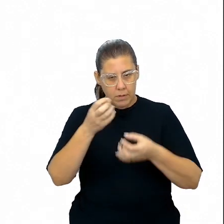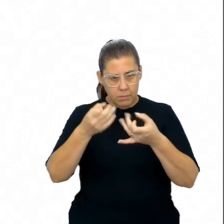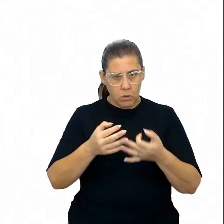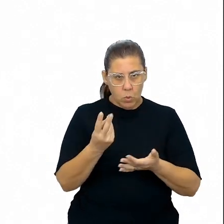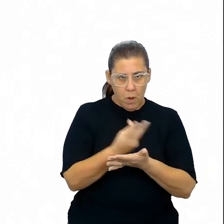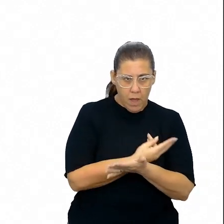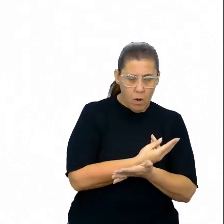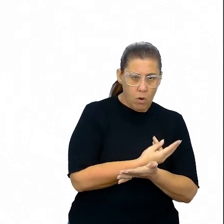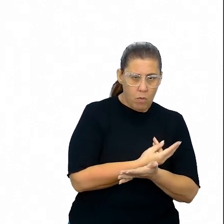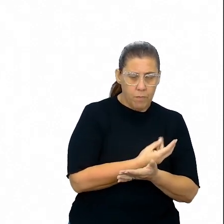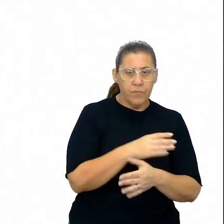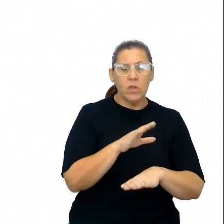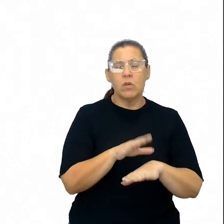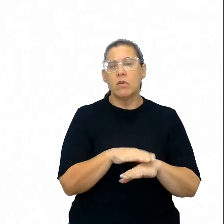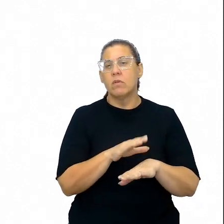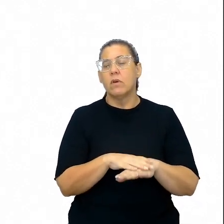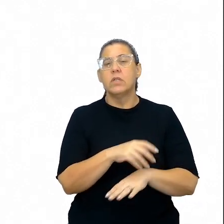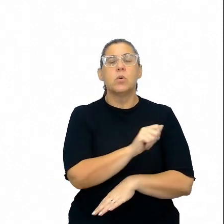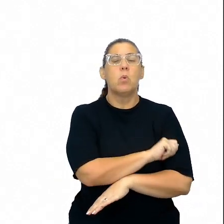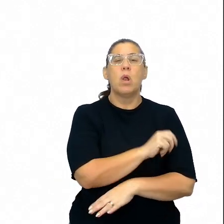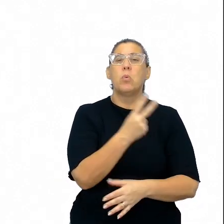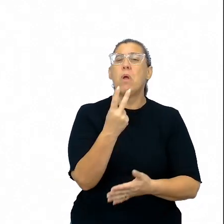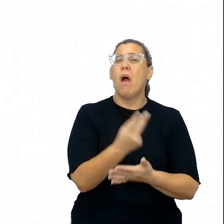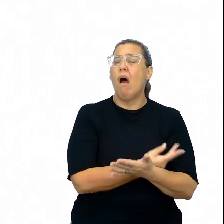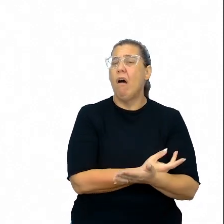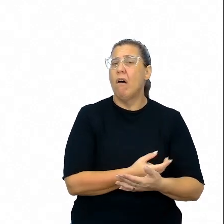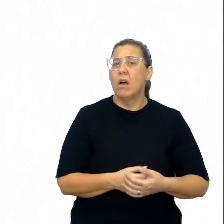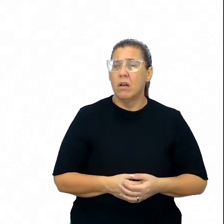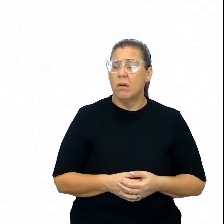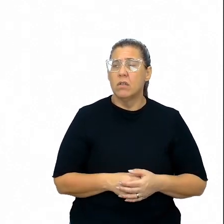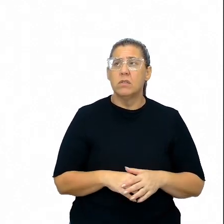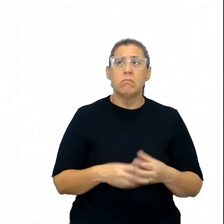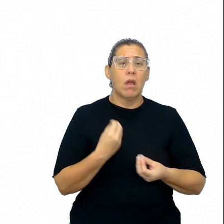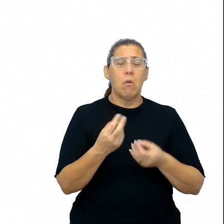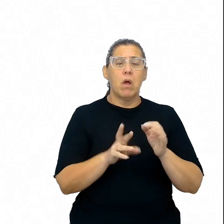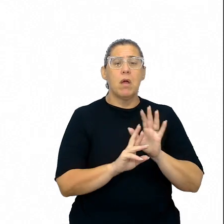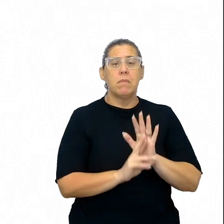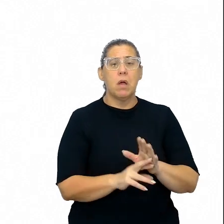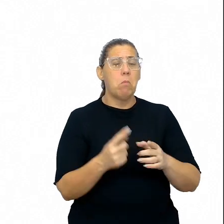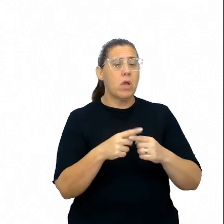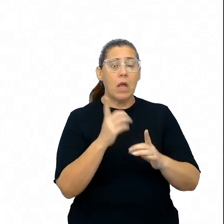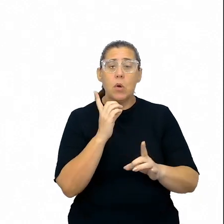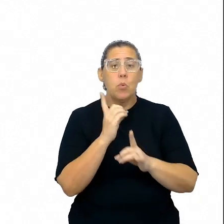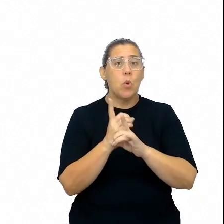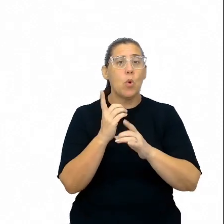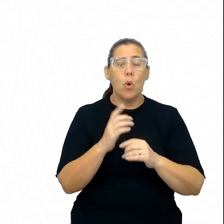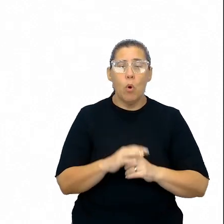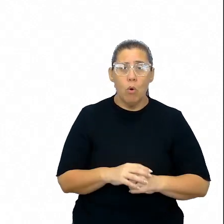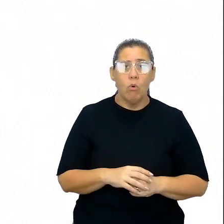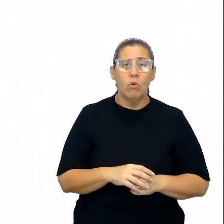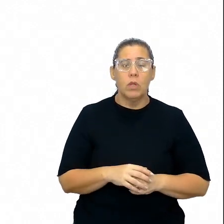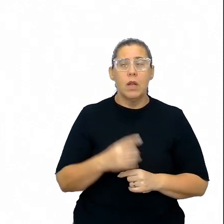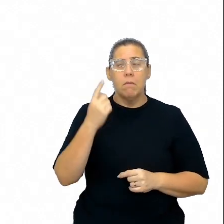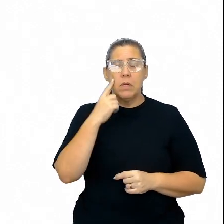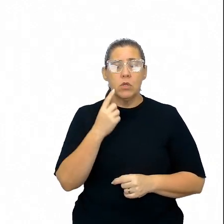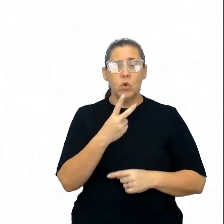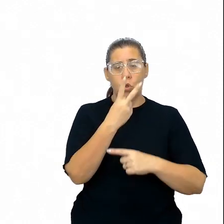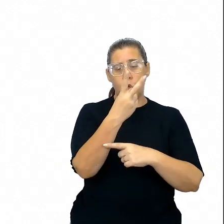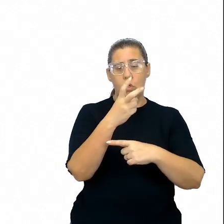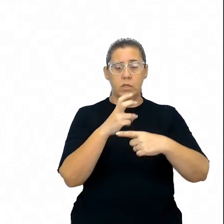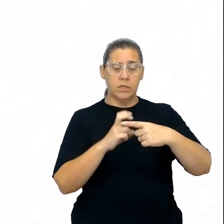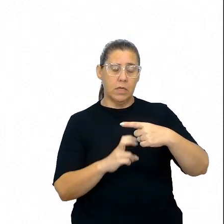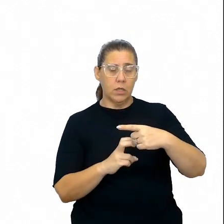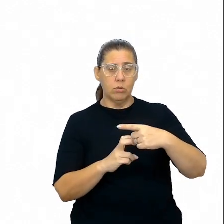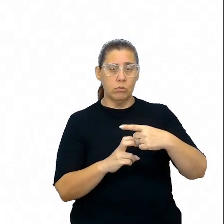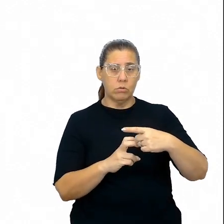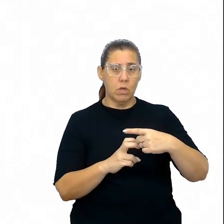do erro? O que faz com que esse aluno erre aí? Quais são as representações? Por que ele não acha? Será que ele vai achar que os 2/5 é a mesma coisa